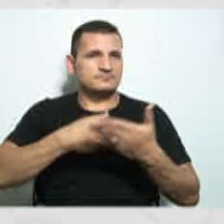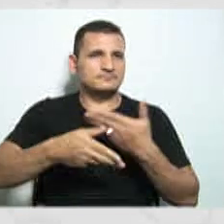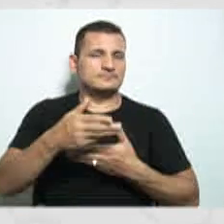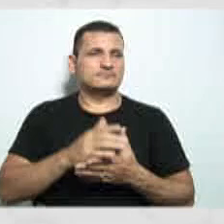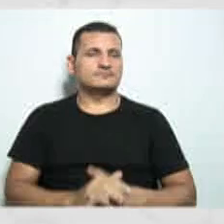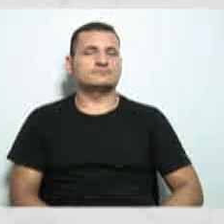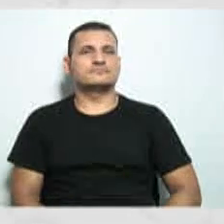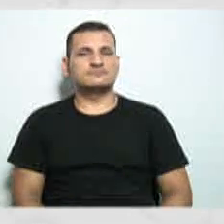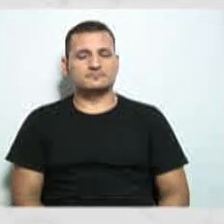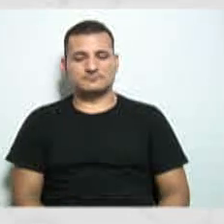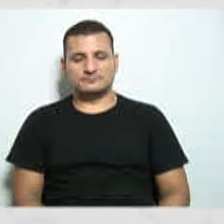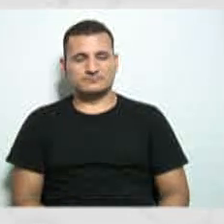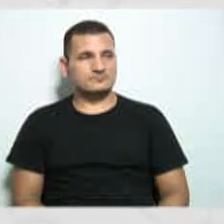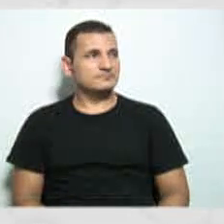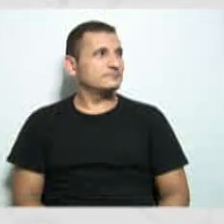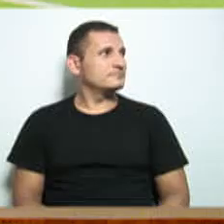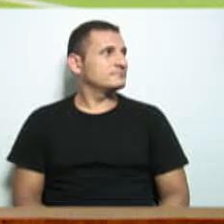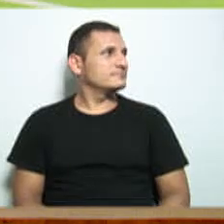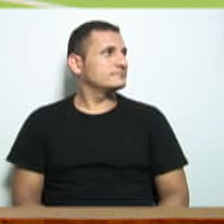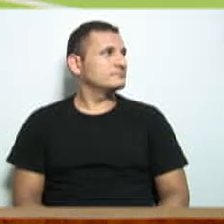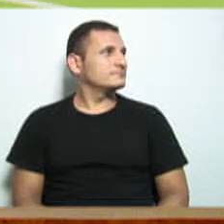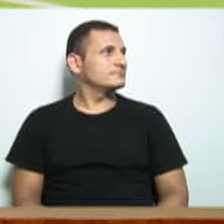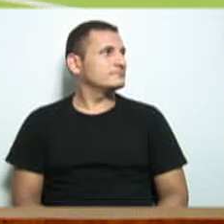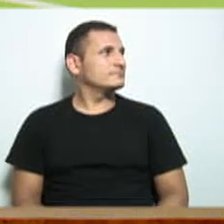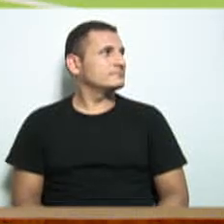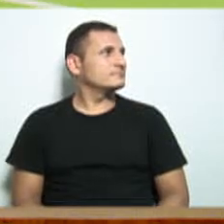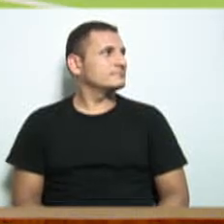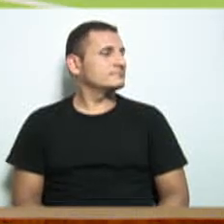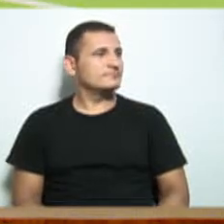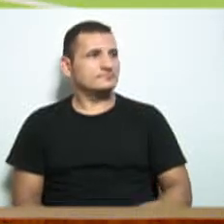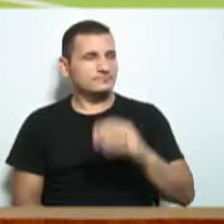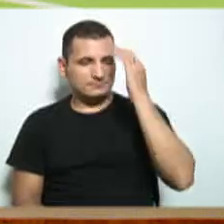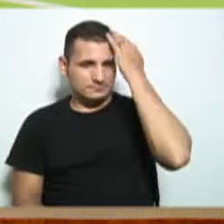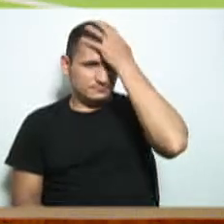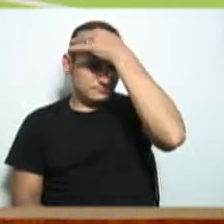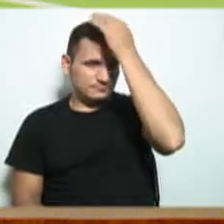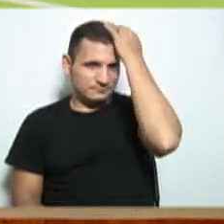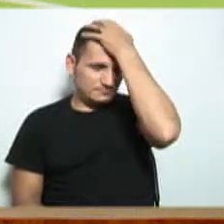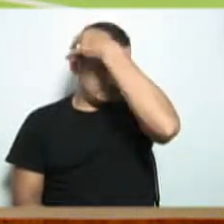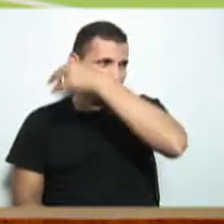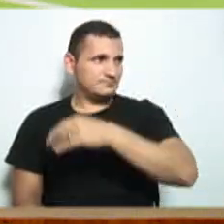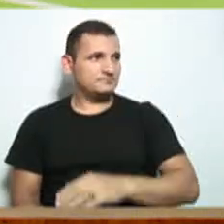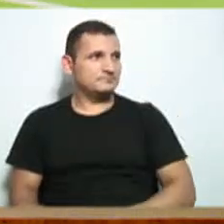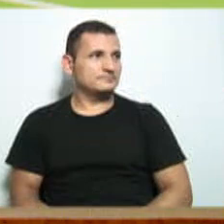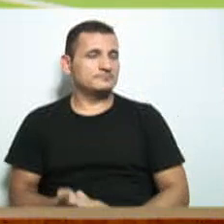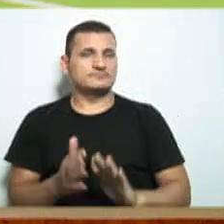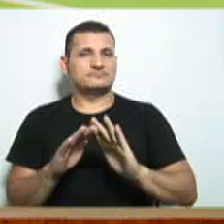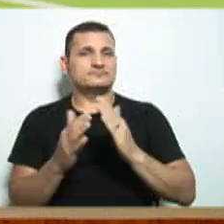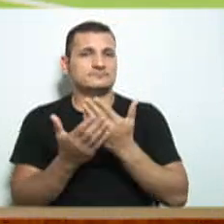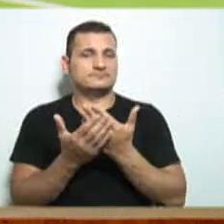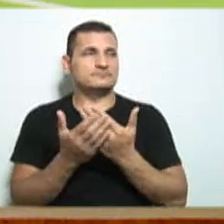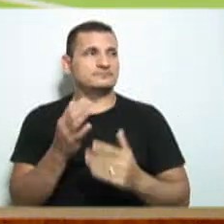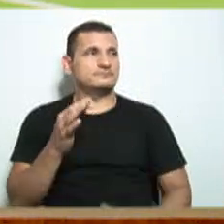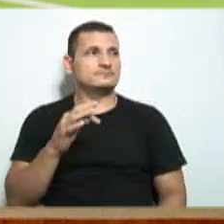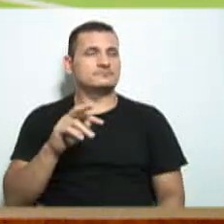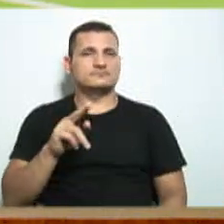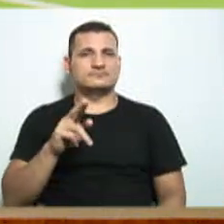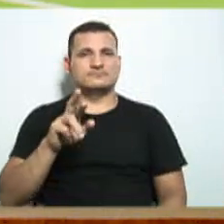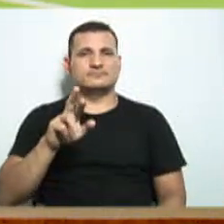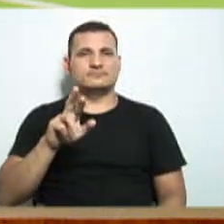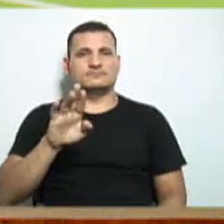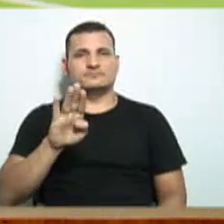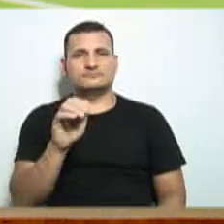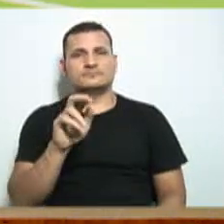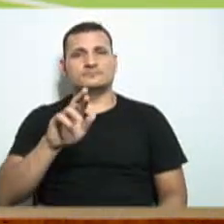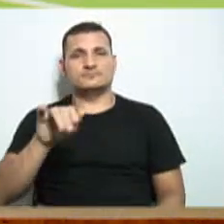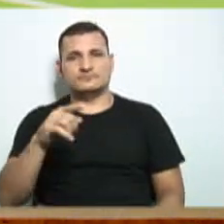os alunos, como é que estão aí? Ok. A Escola Tubarão está ligada na aula, professor. Lá no